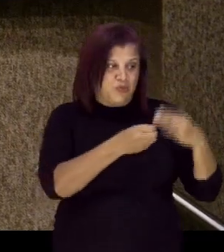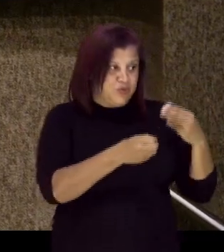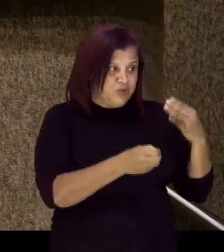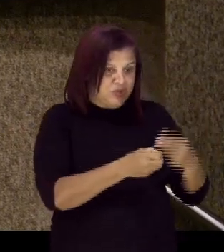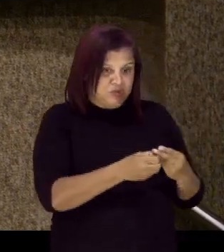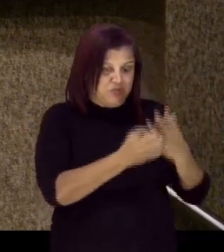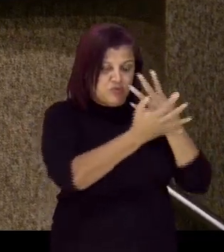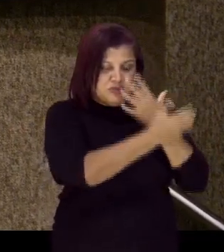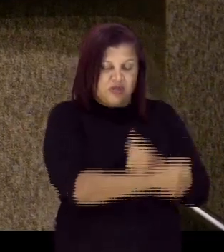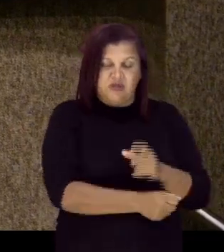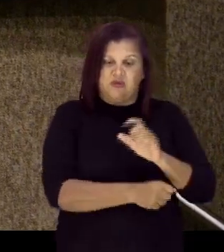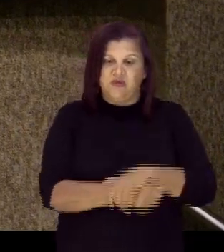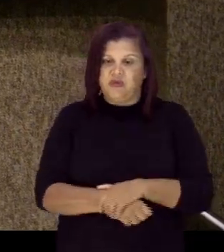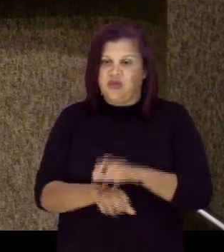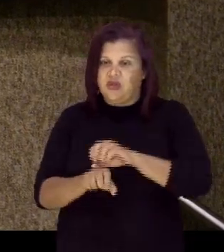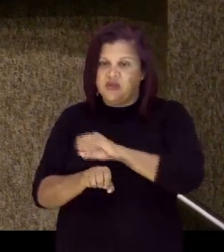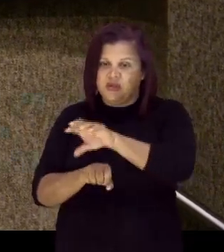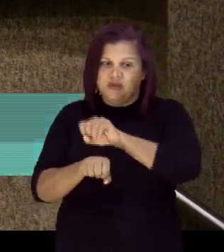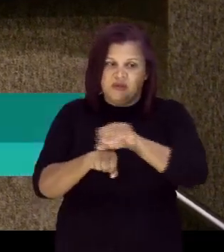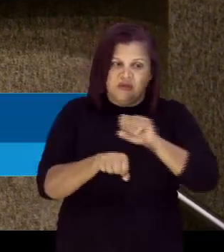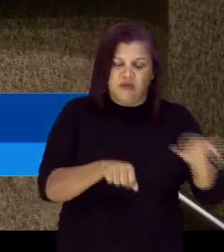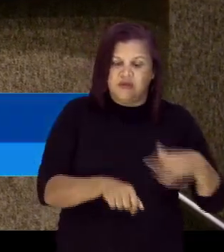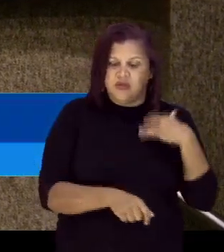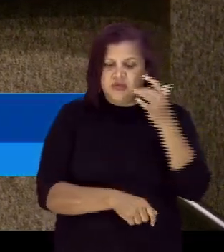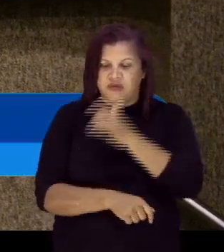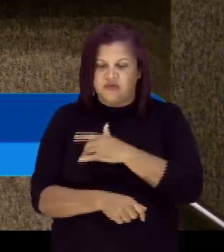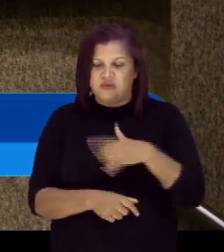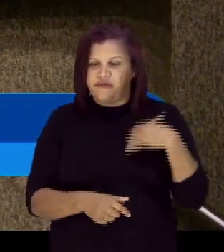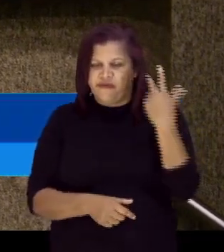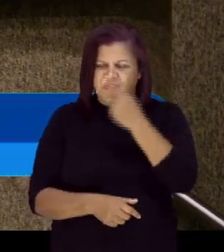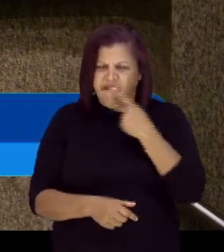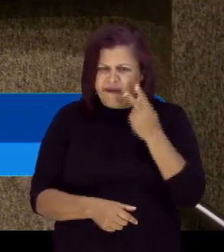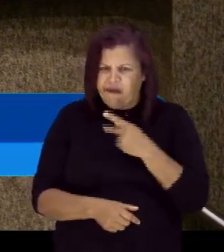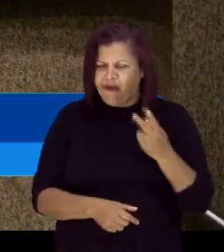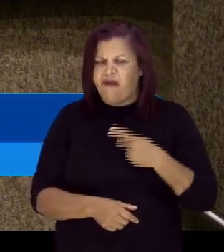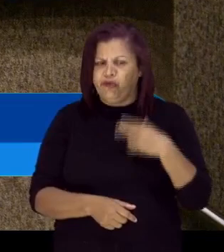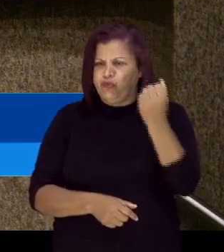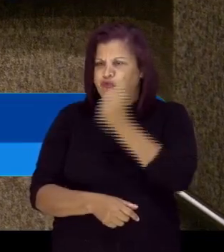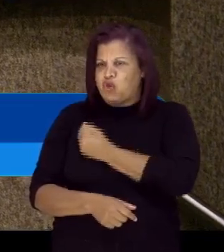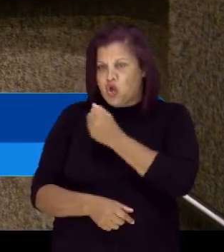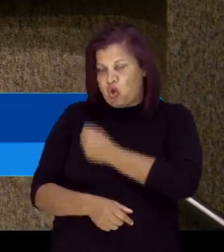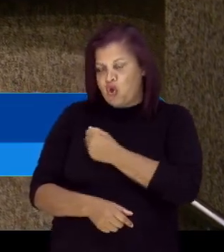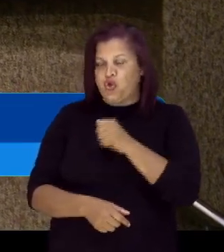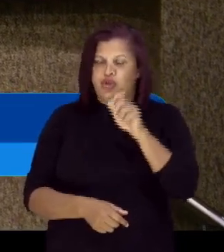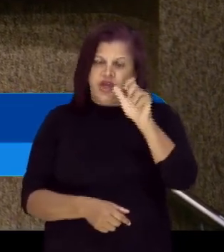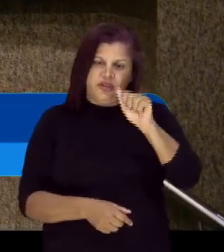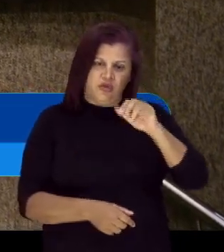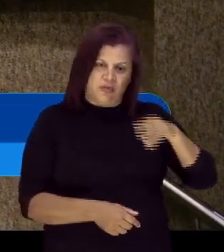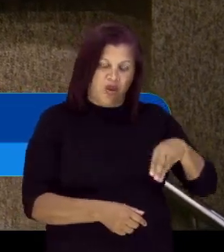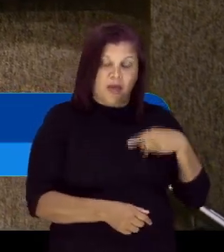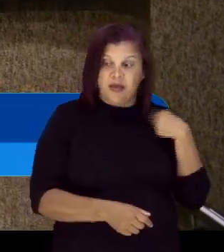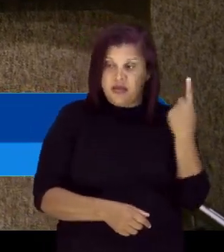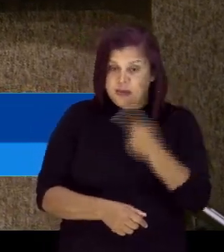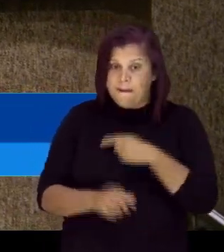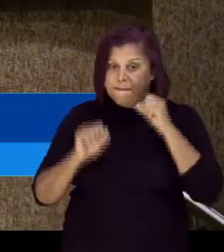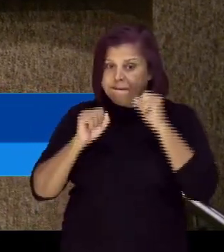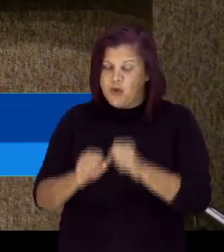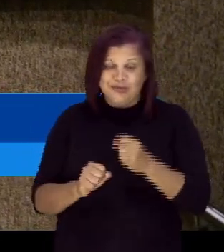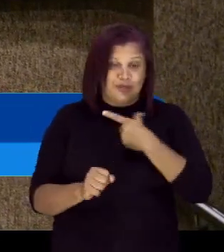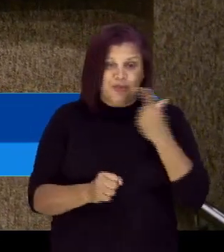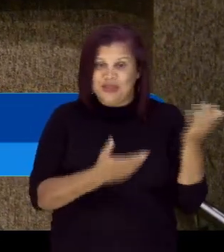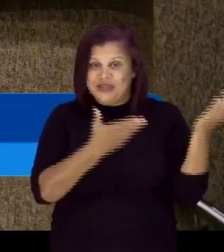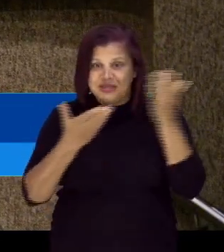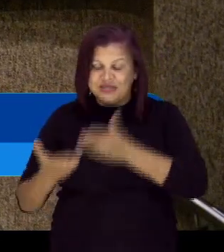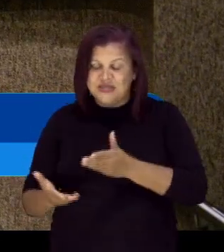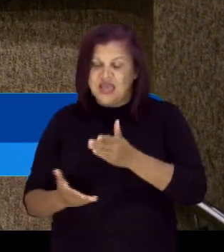sertão, que é a descentralização da saúde. Muito tem se falado de cotas, Antônio Moraes, para que a gente possa não mais trazer as